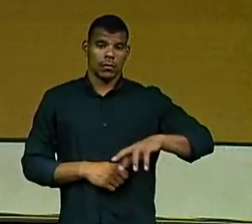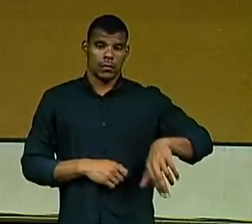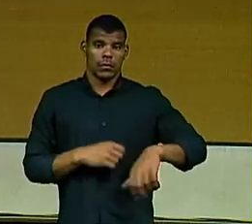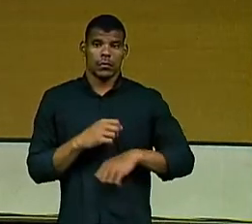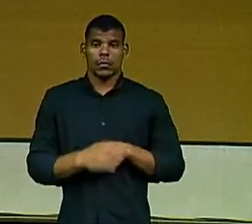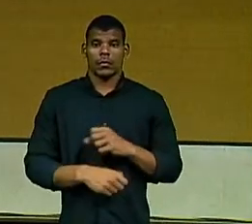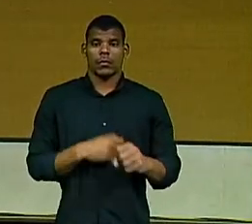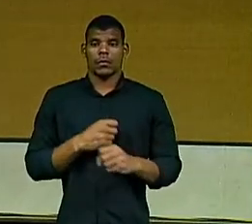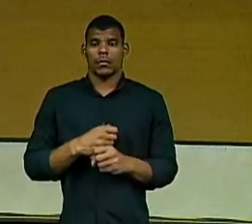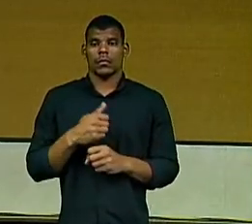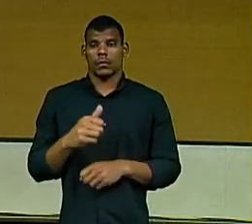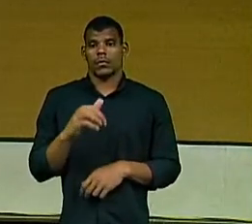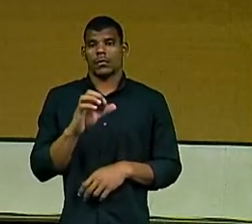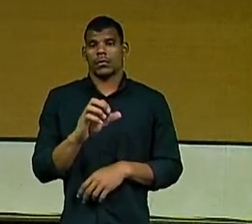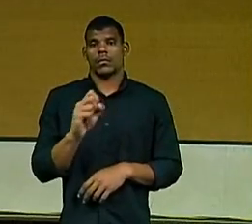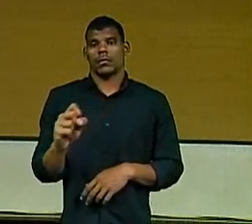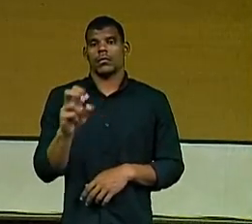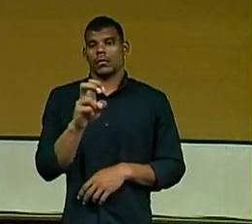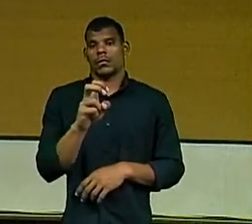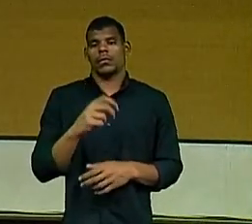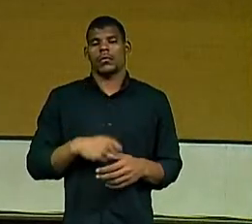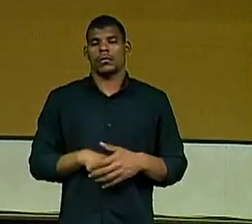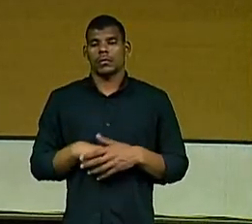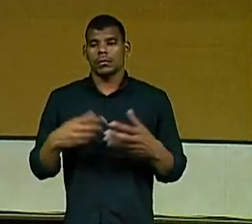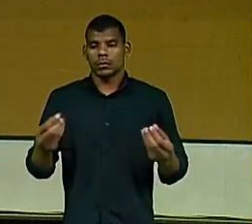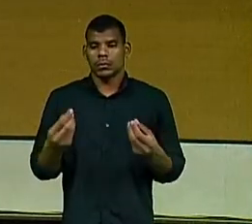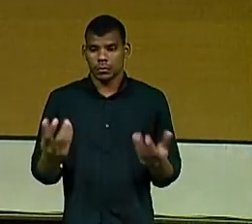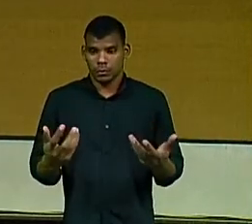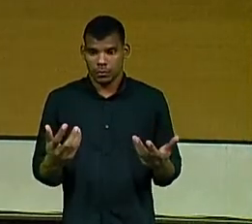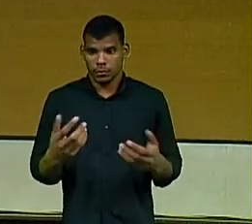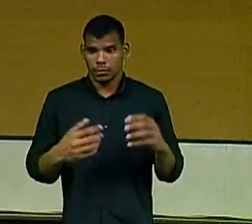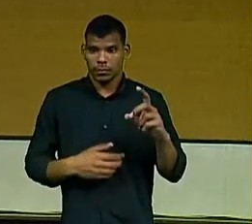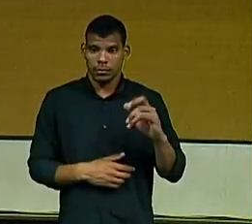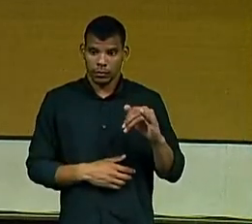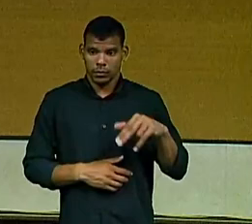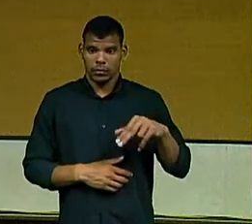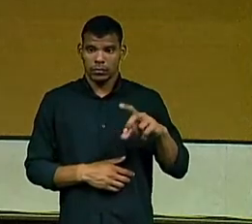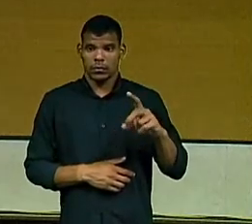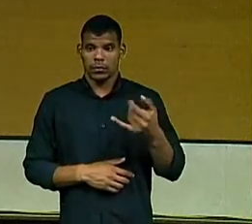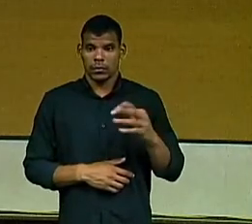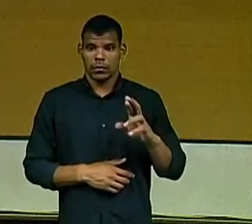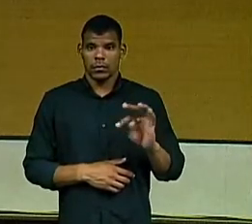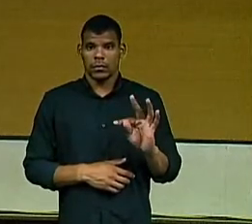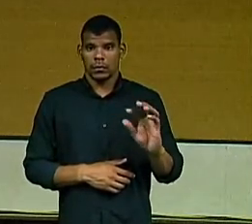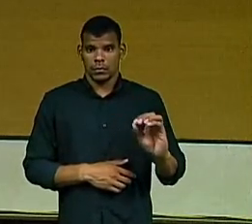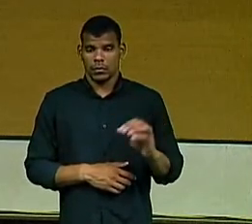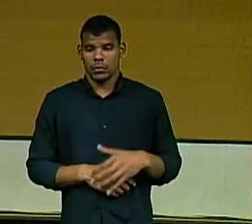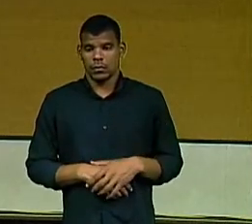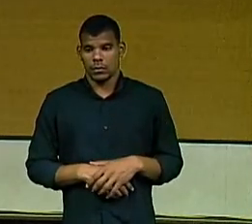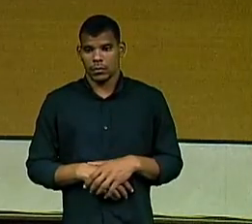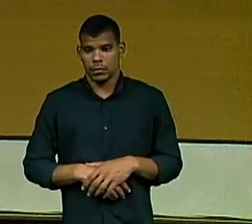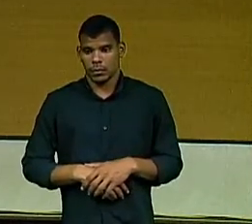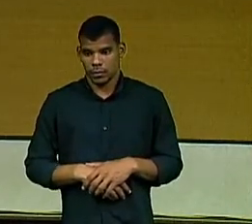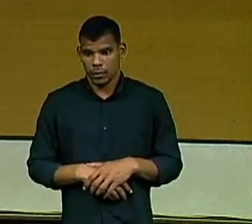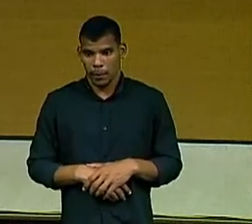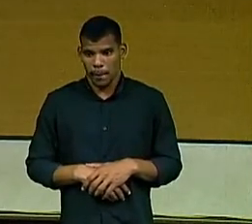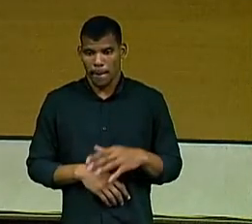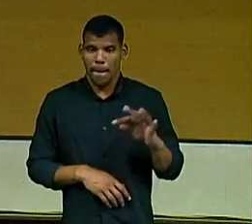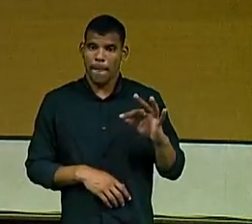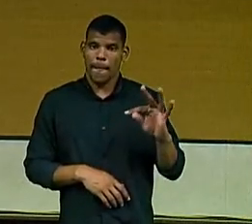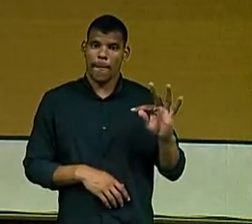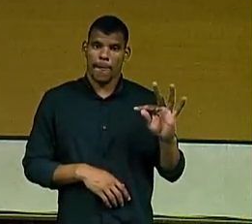1985 as eleições foram indiretas eleitos Tancredo Neves e José Sarney Tancredo Presidente